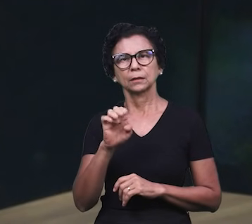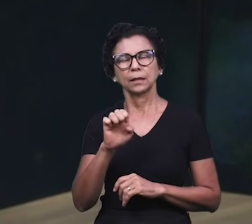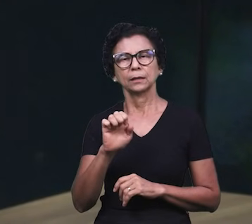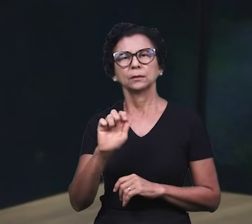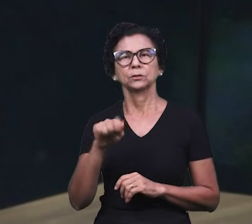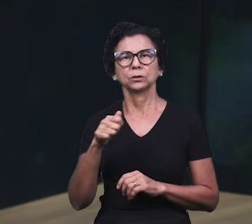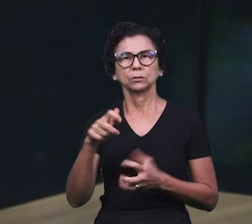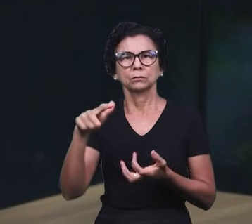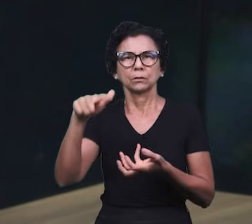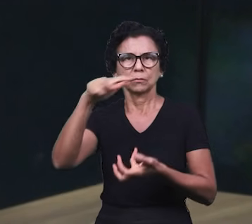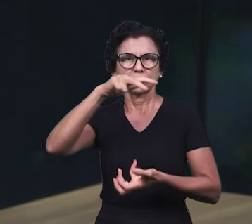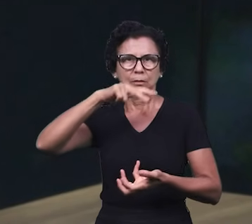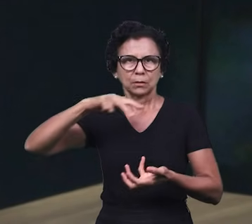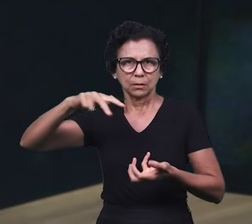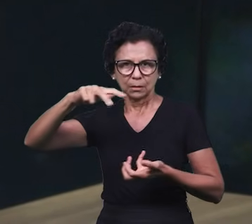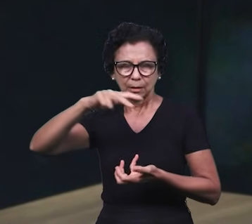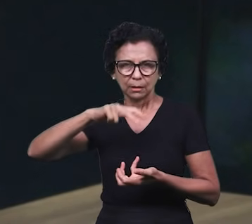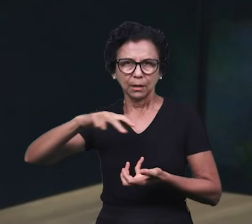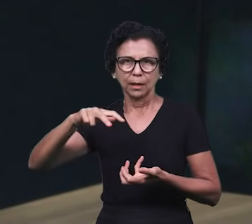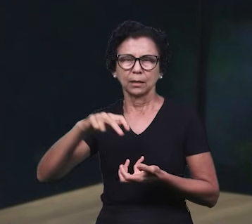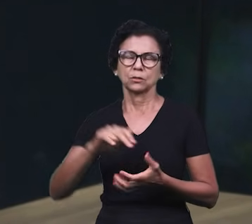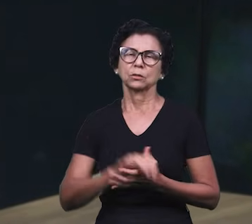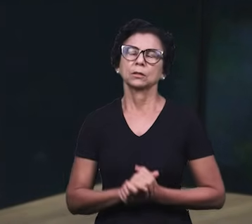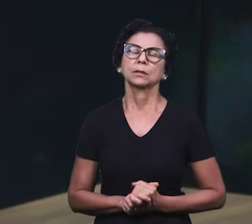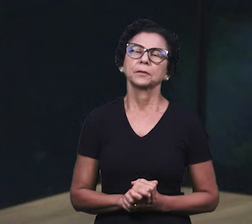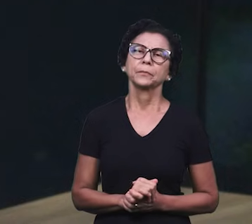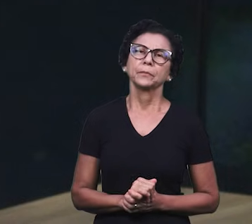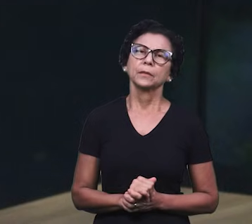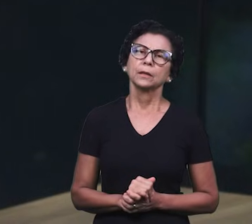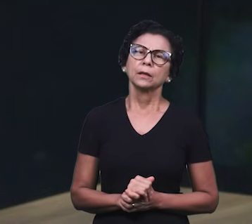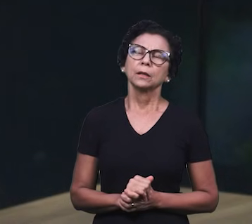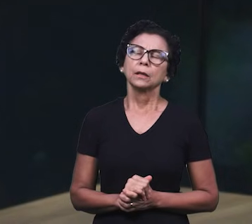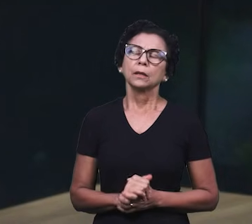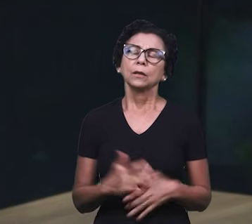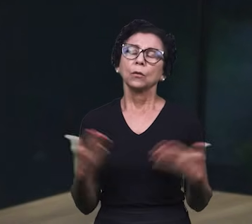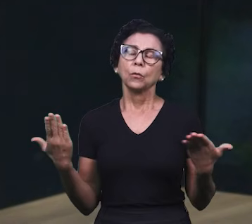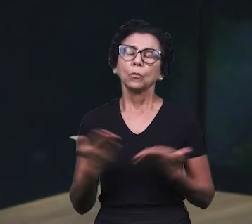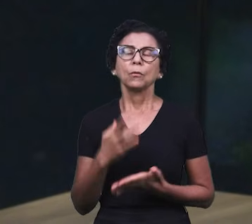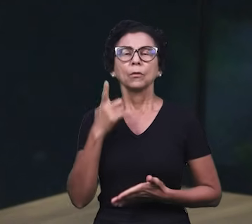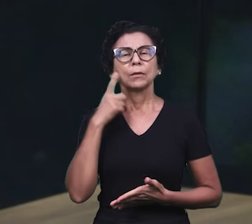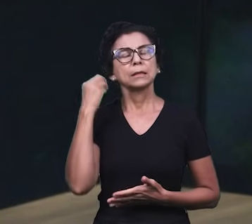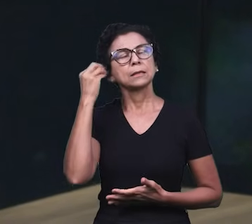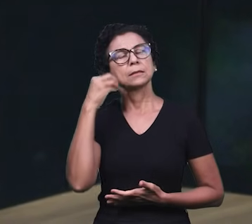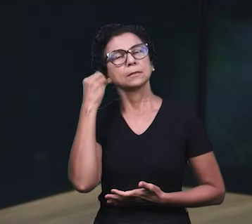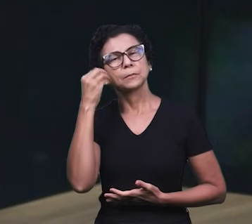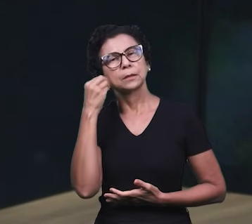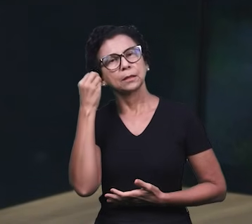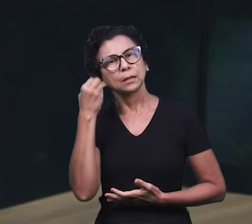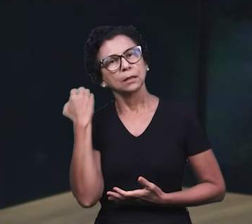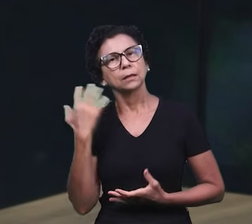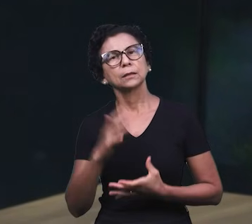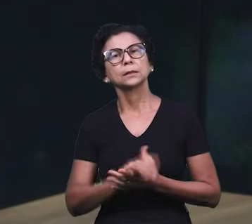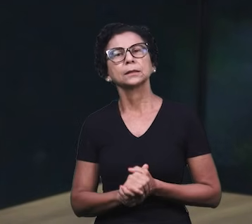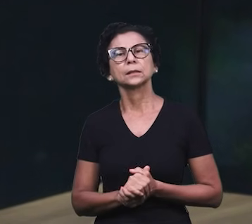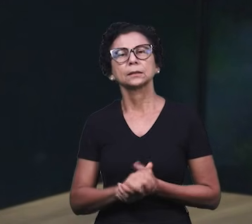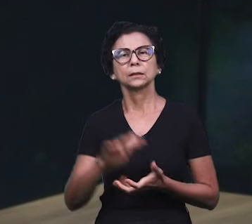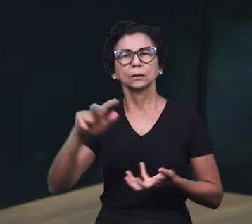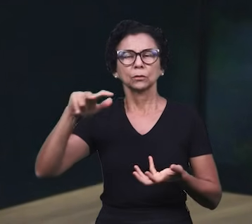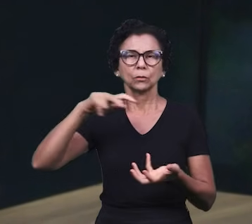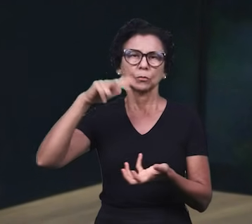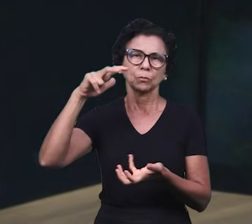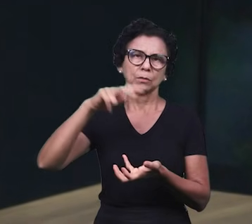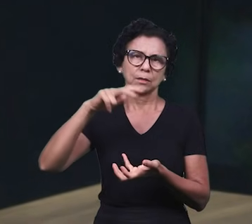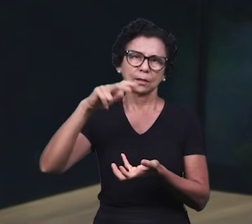técnica do satélite, e hoje nós vamos falar de experiências que temos colhido com o uso do satélite